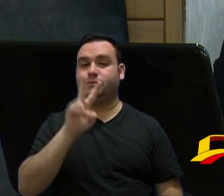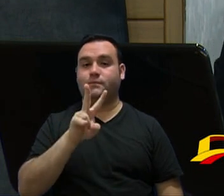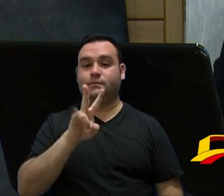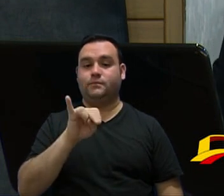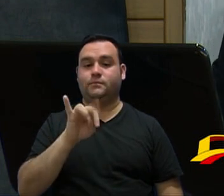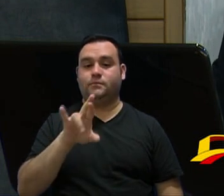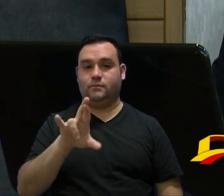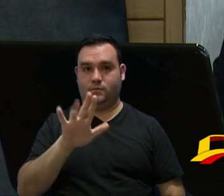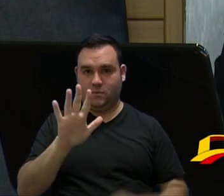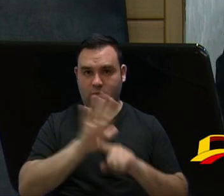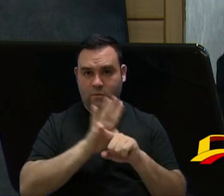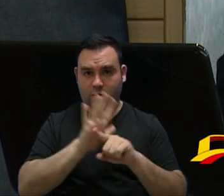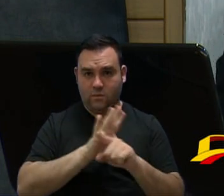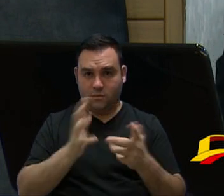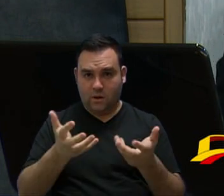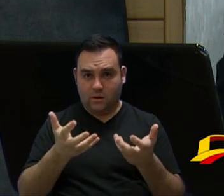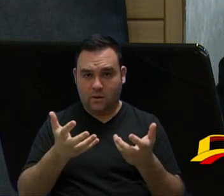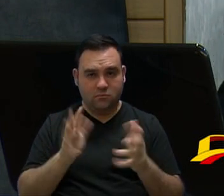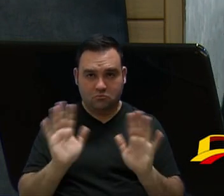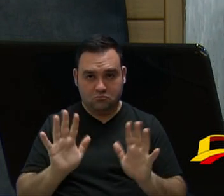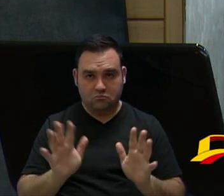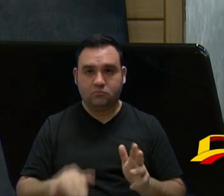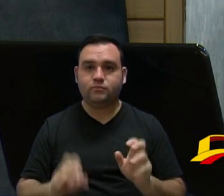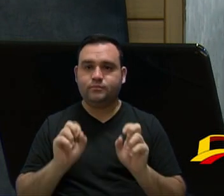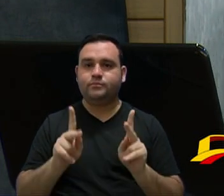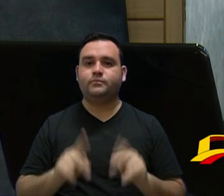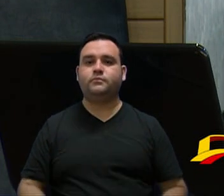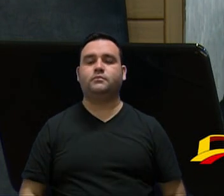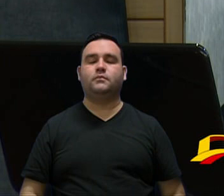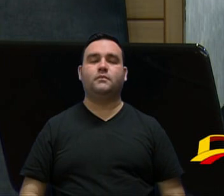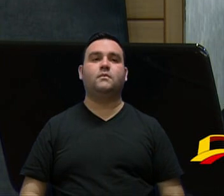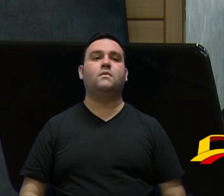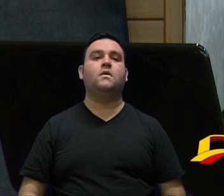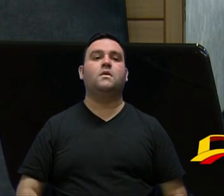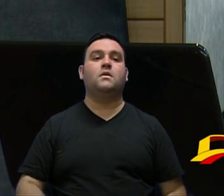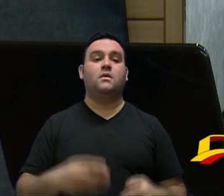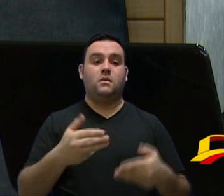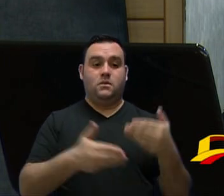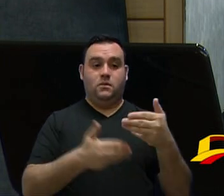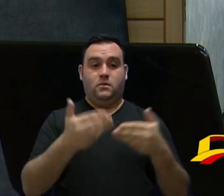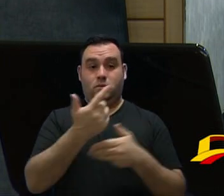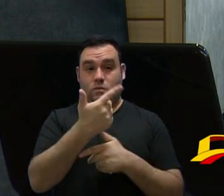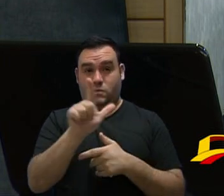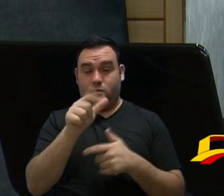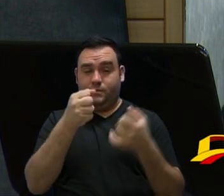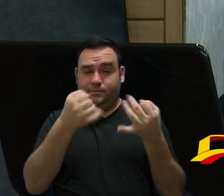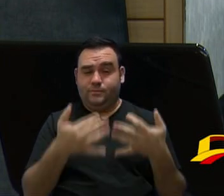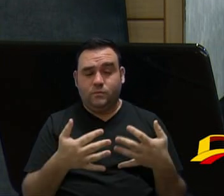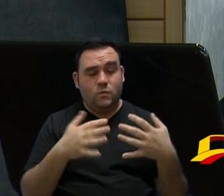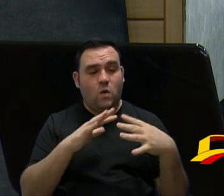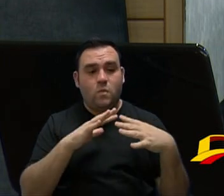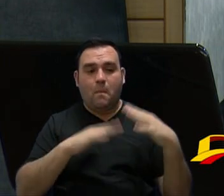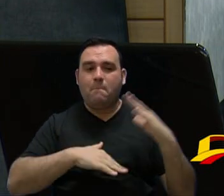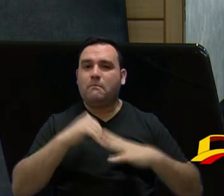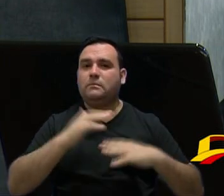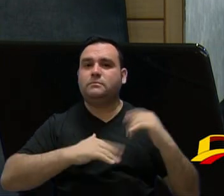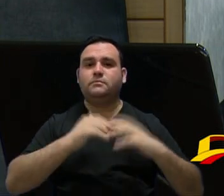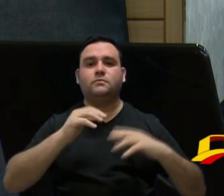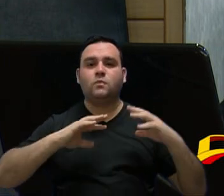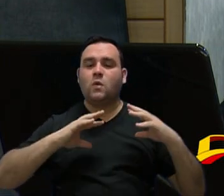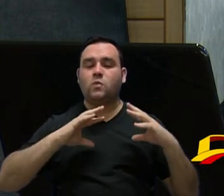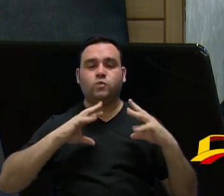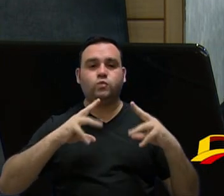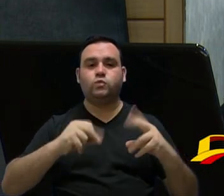perdão victor pretende fazer perguntas não tá o próximo slide ele trata de todas as ações